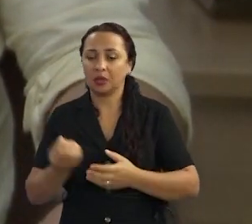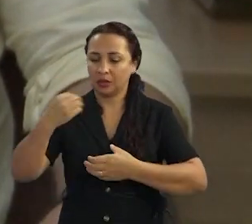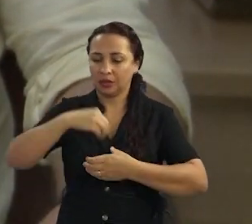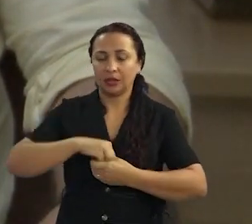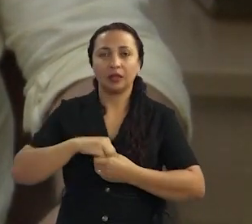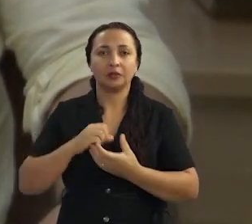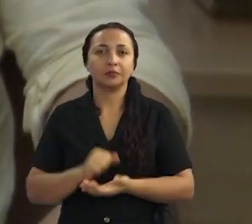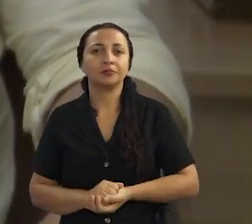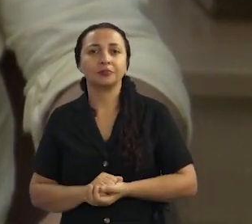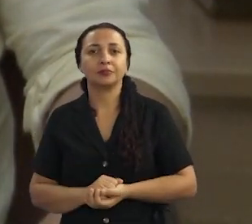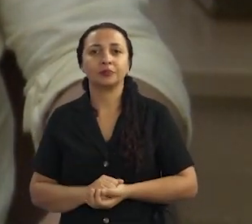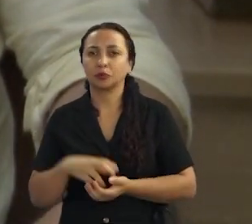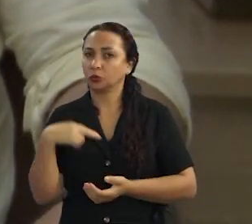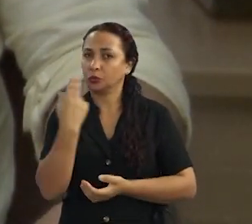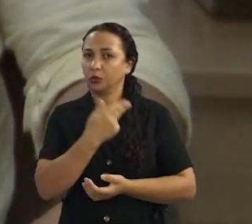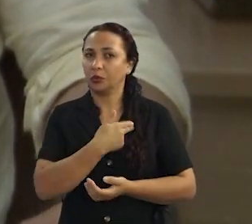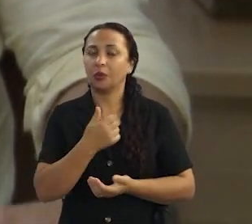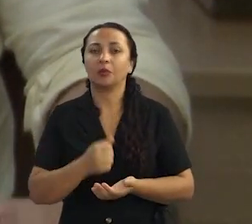internos,